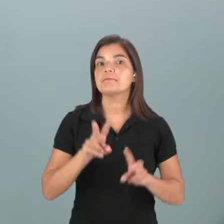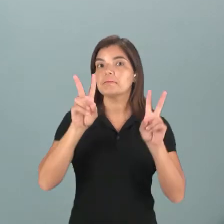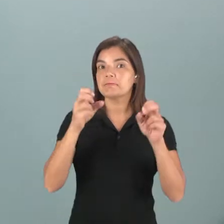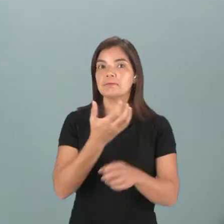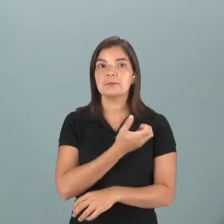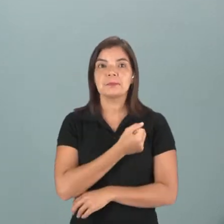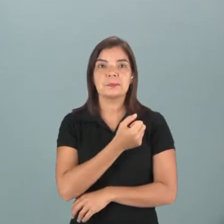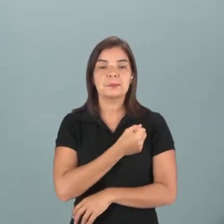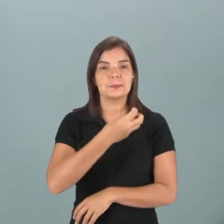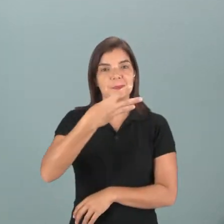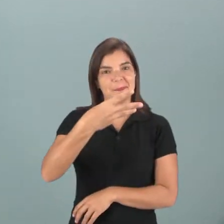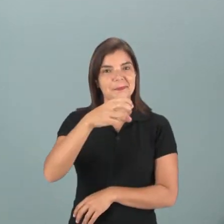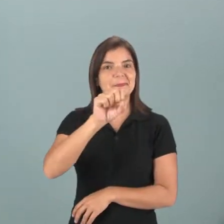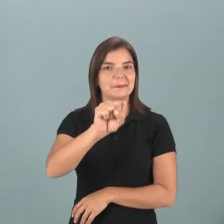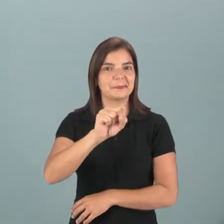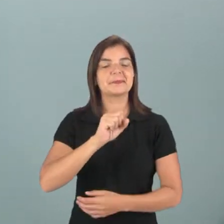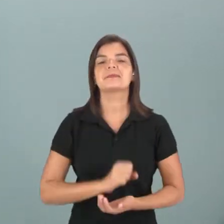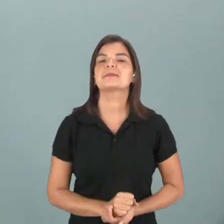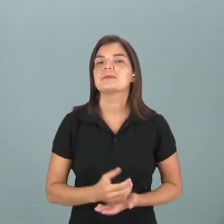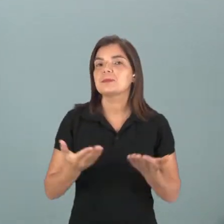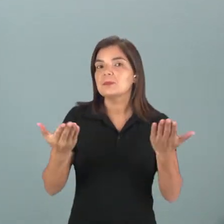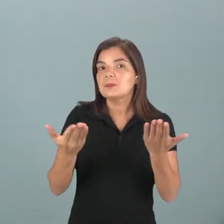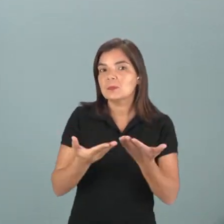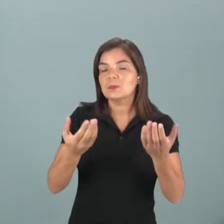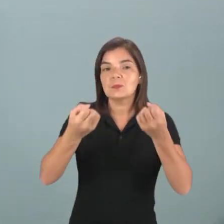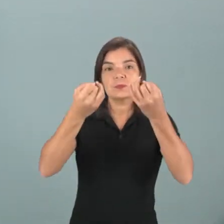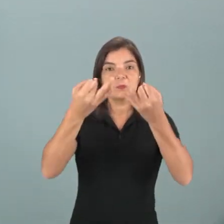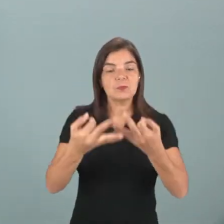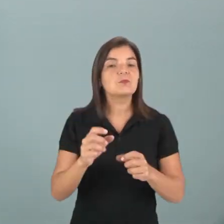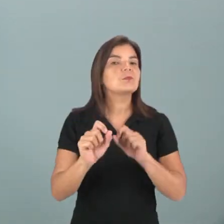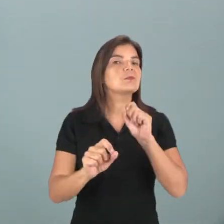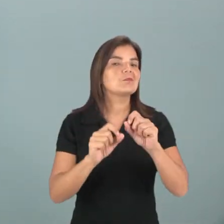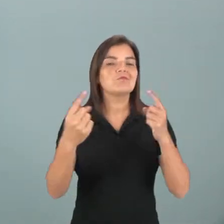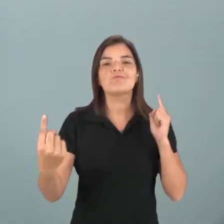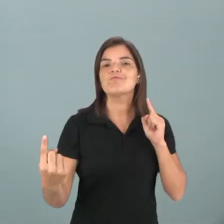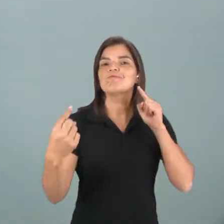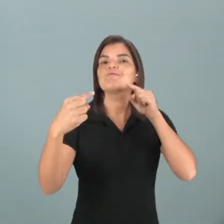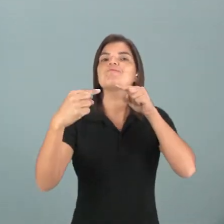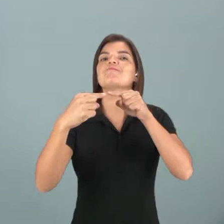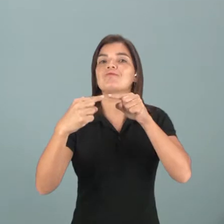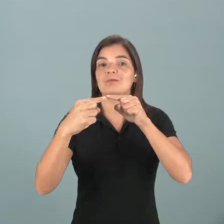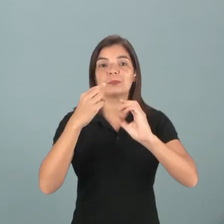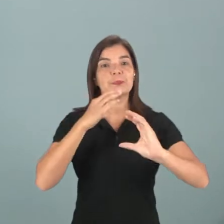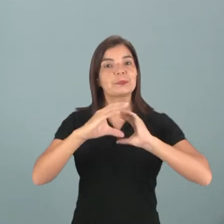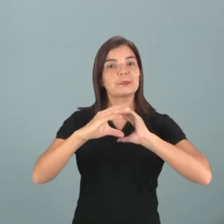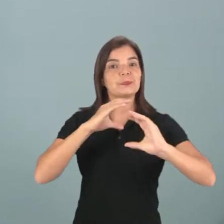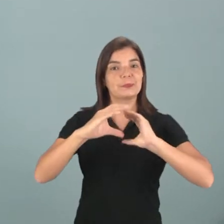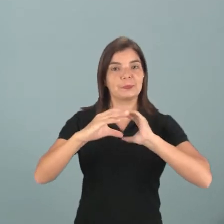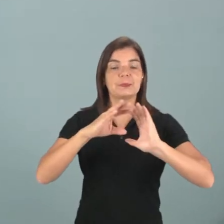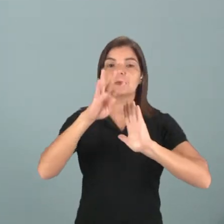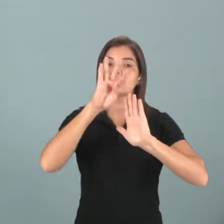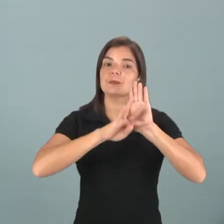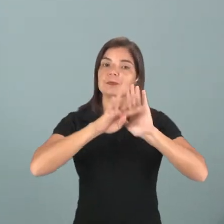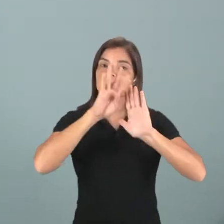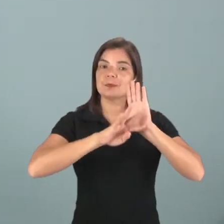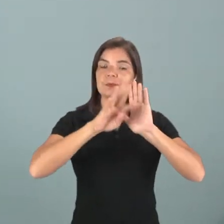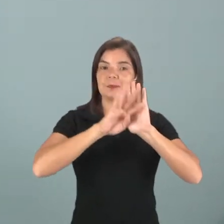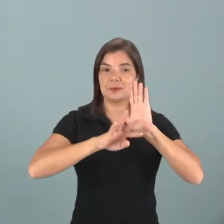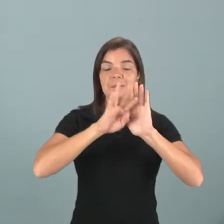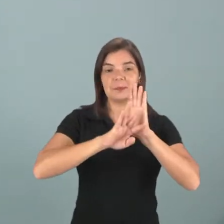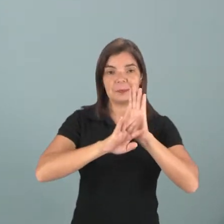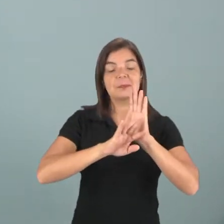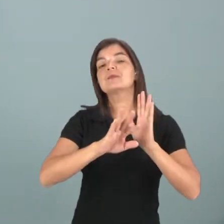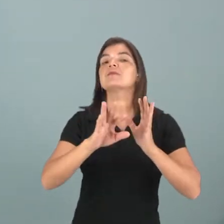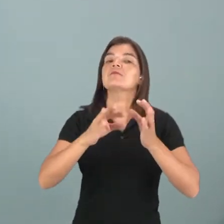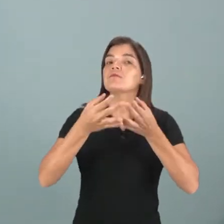nossa aula número 38. Hoje nós vamos falar sobre a intenção comunicativa nos textos